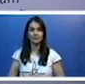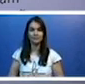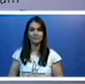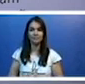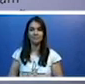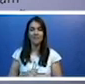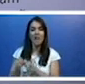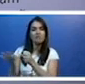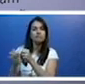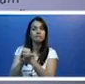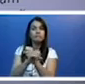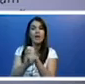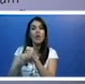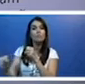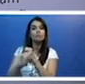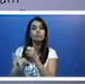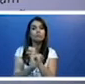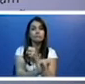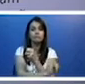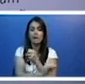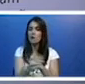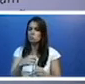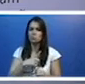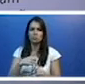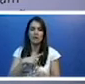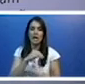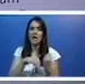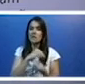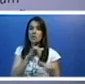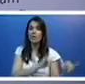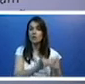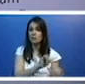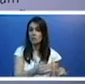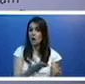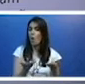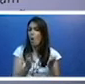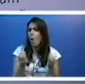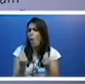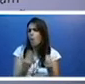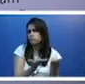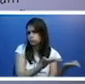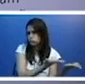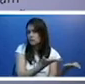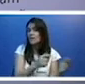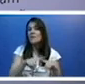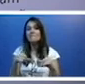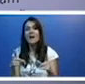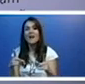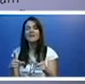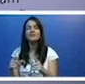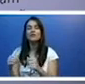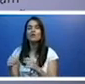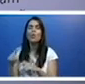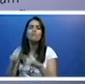eles liberam os íons. Nesse caso, não ocorre uma reação química, mas sim um processo físico,